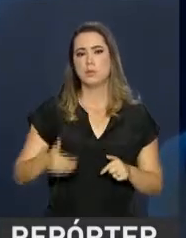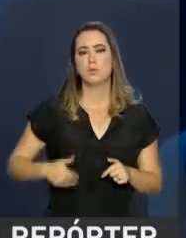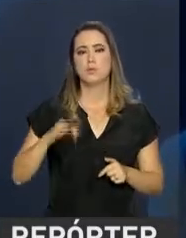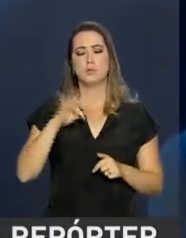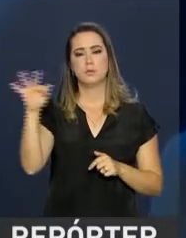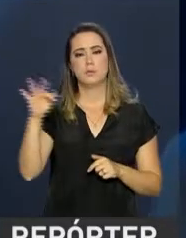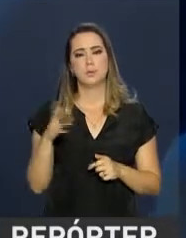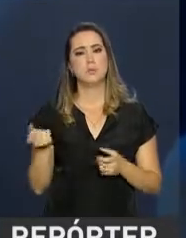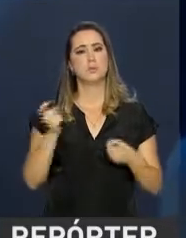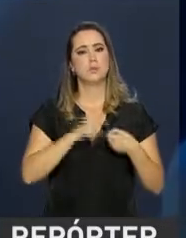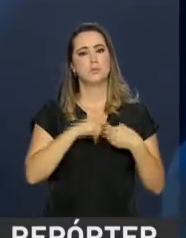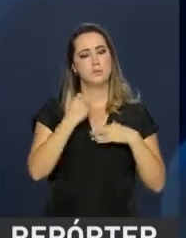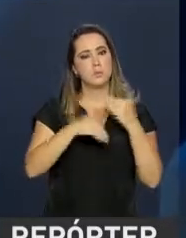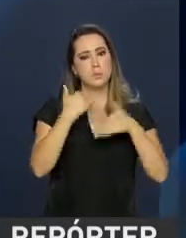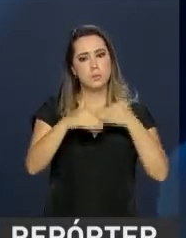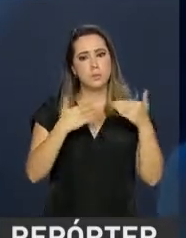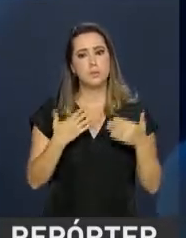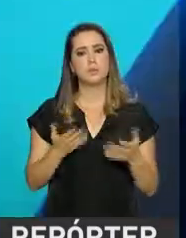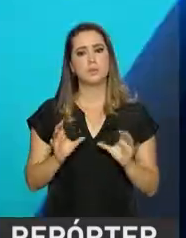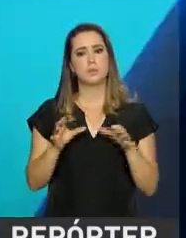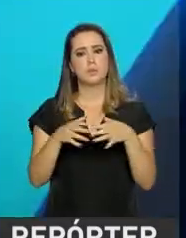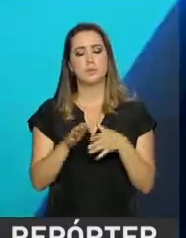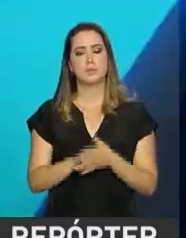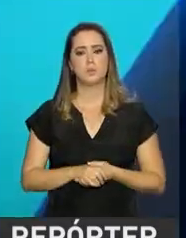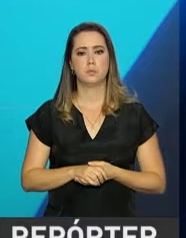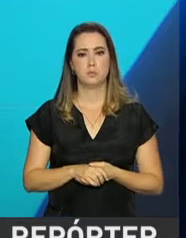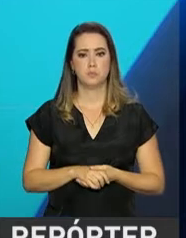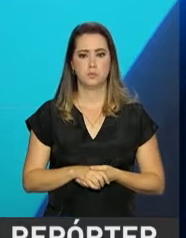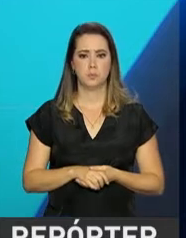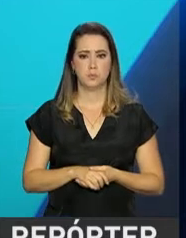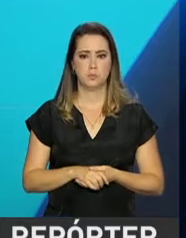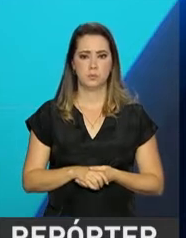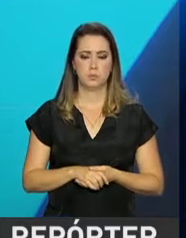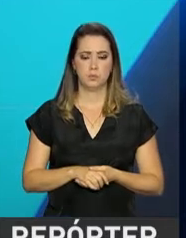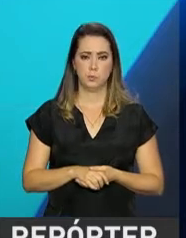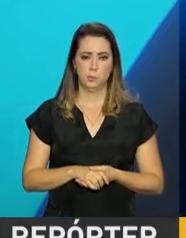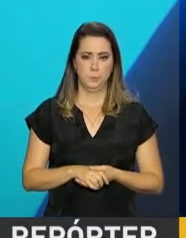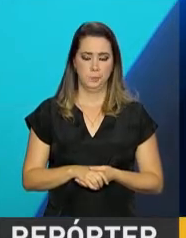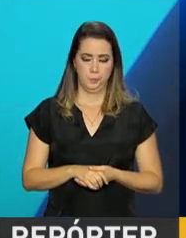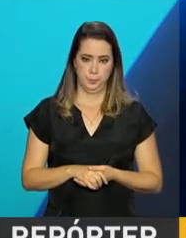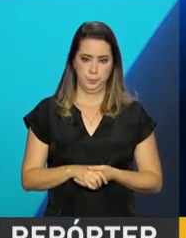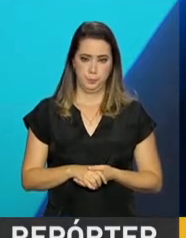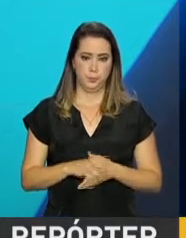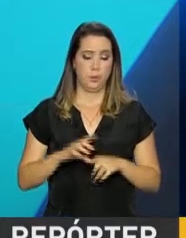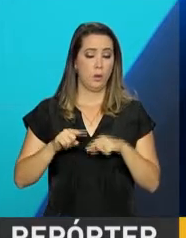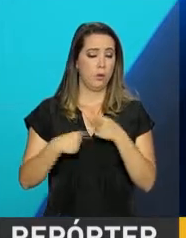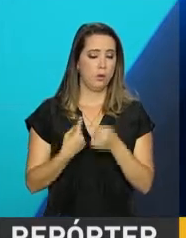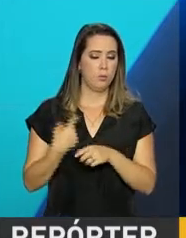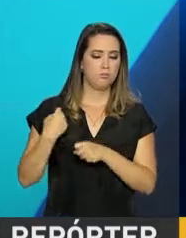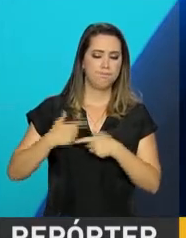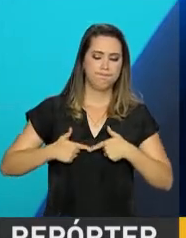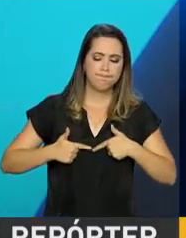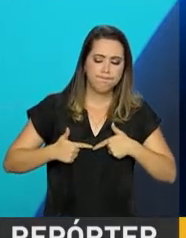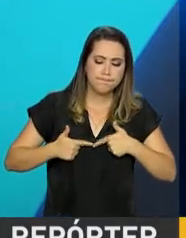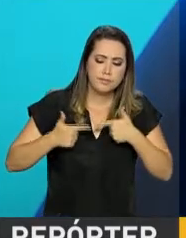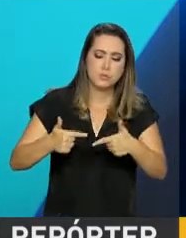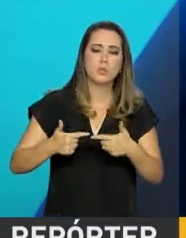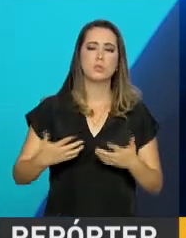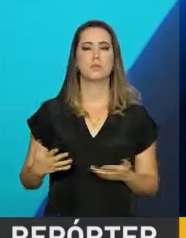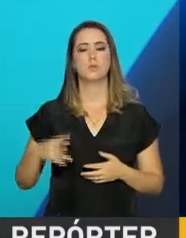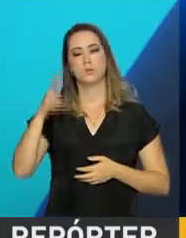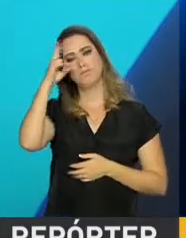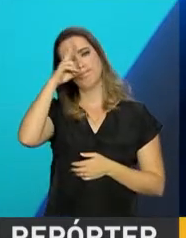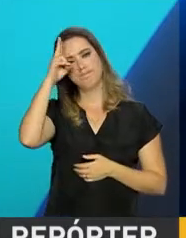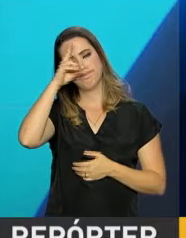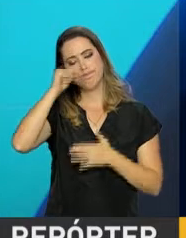retomada do crescimento do setor depois de muitos anos de luta vimos ser sancionada por vossa excelência